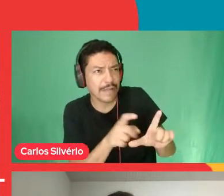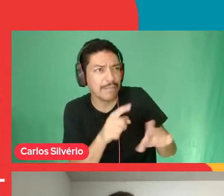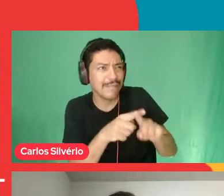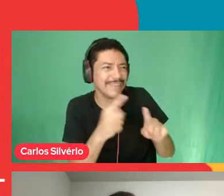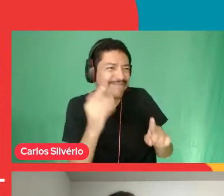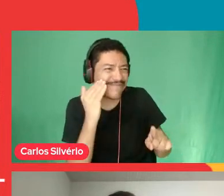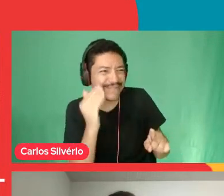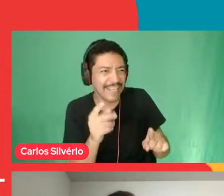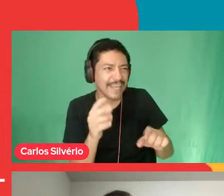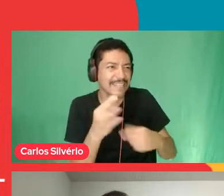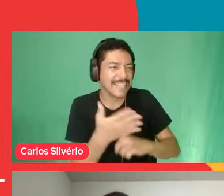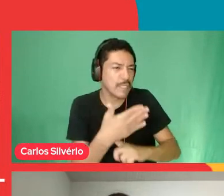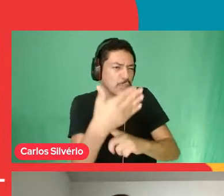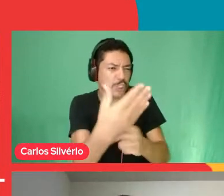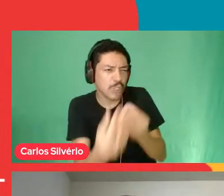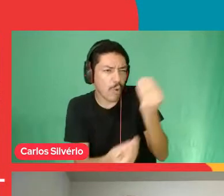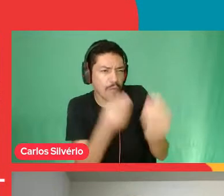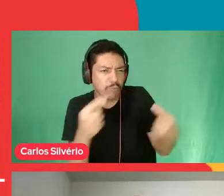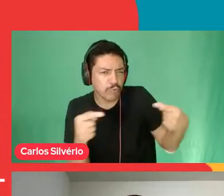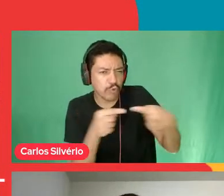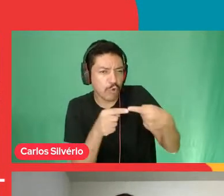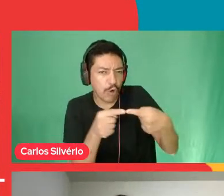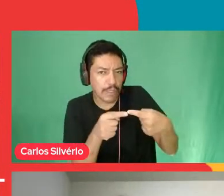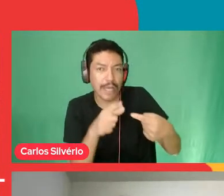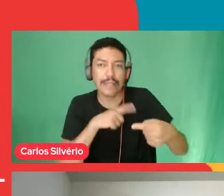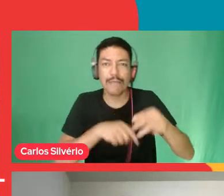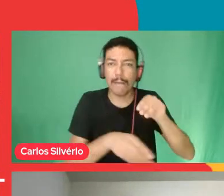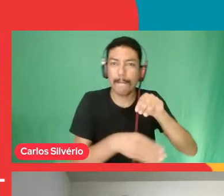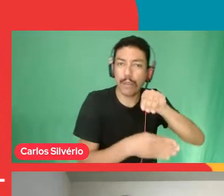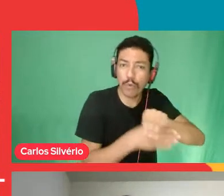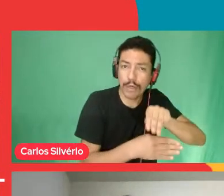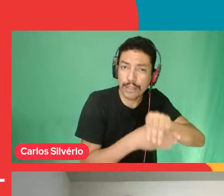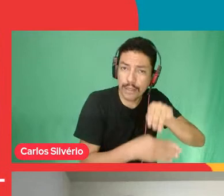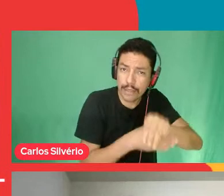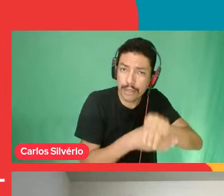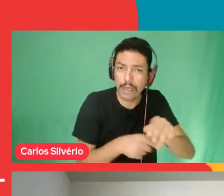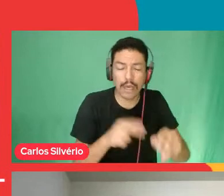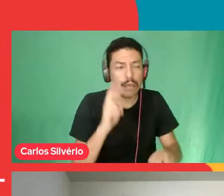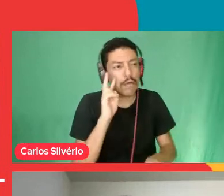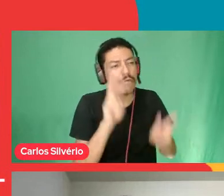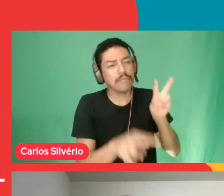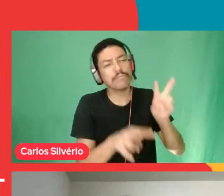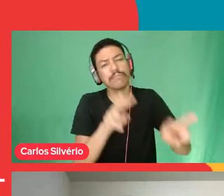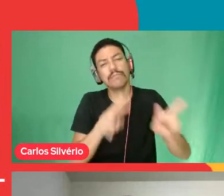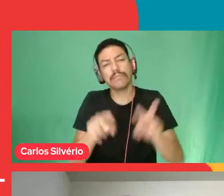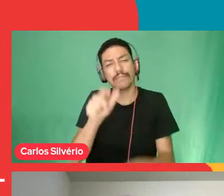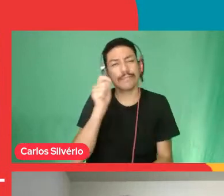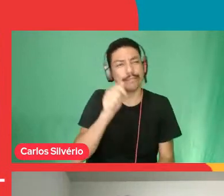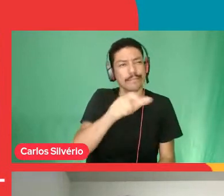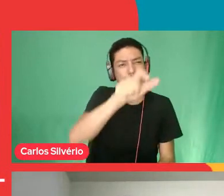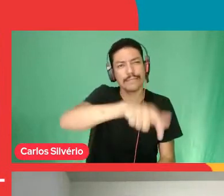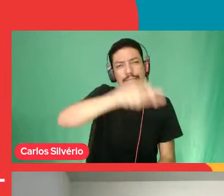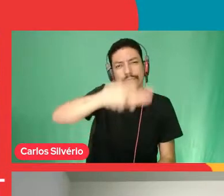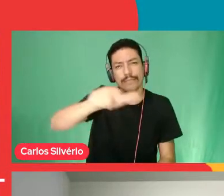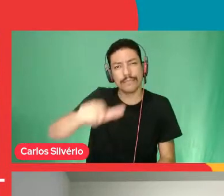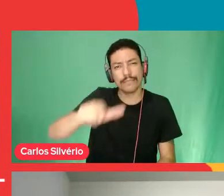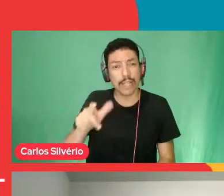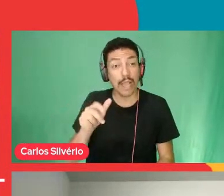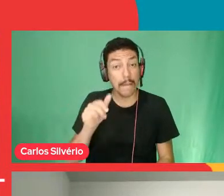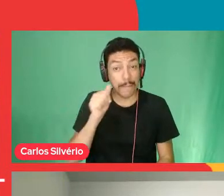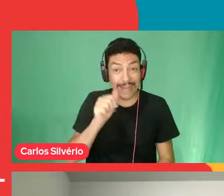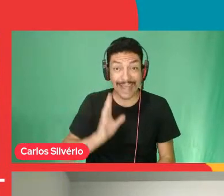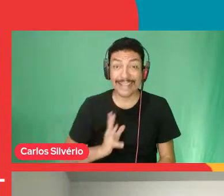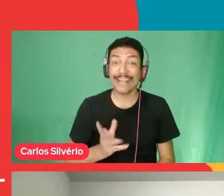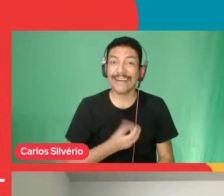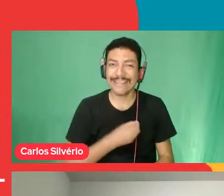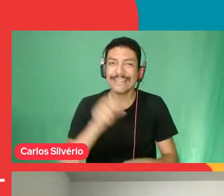as mentorias. E aí, você vai se vendo, fui vendo outras mulheres na tecnologia, outras mulheres trans